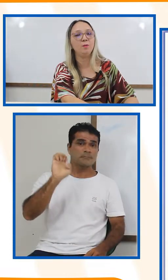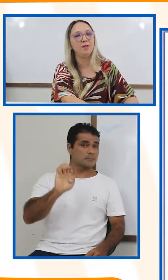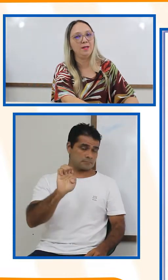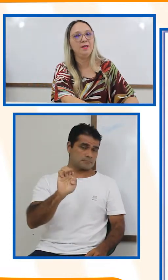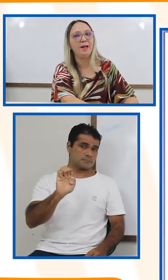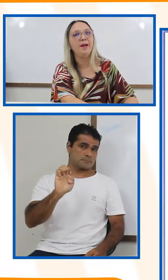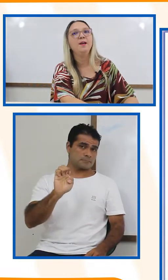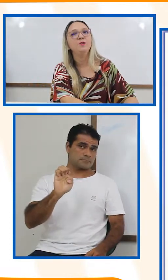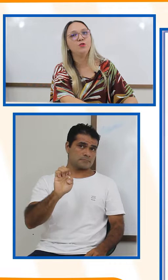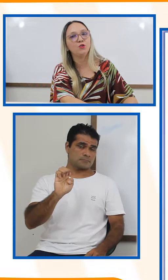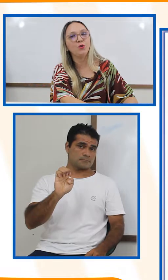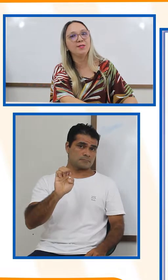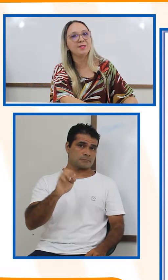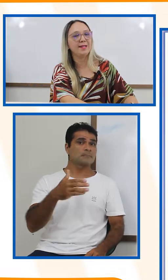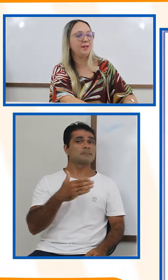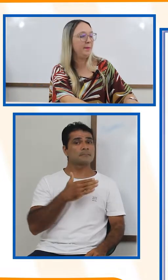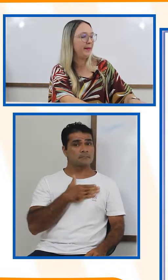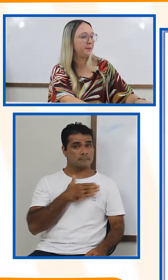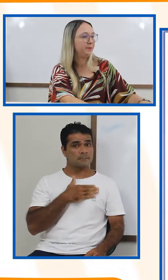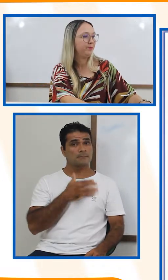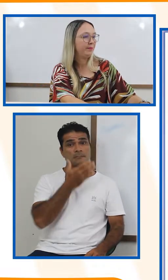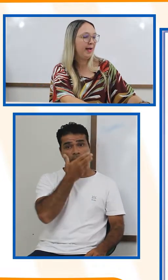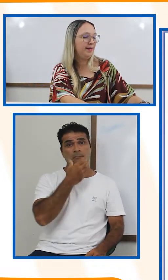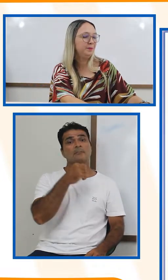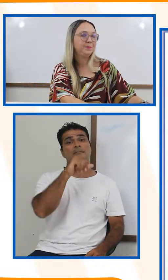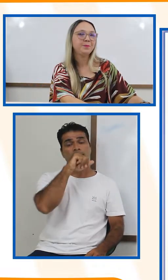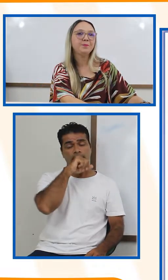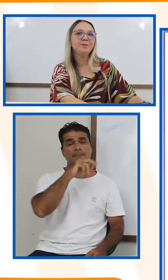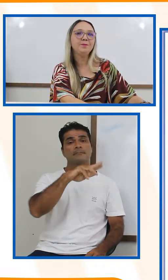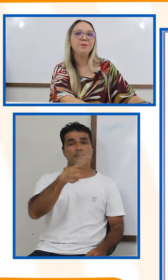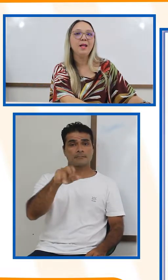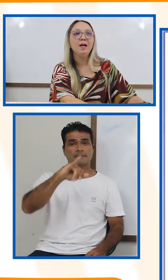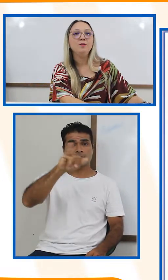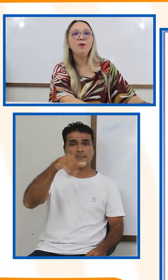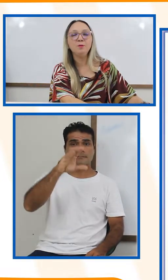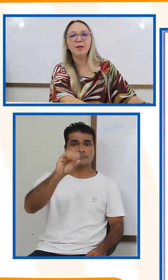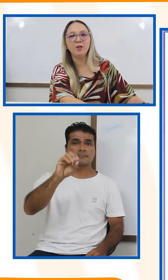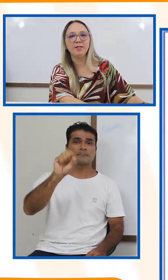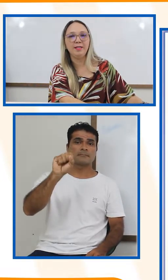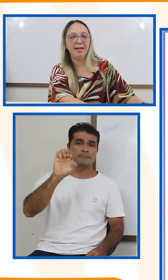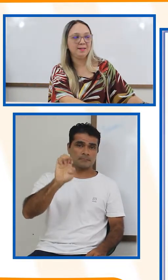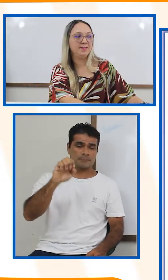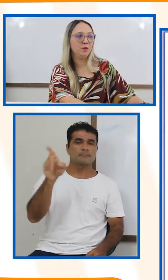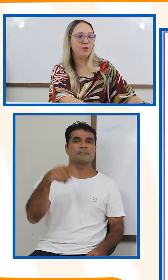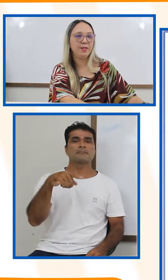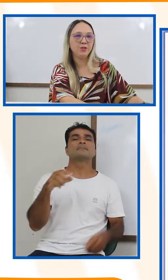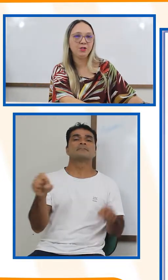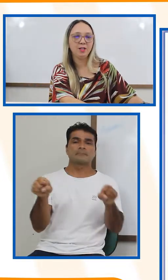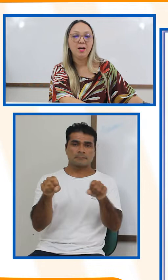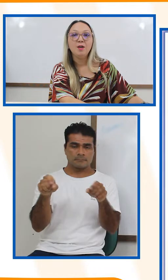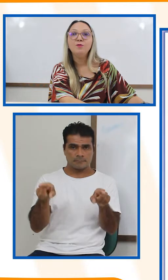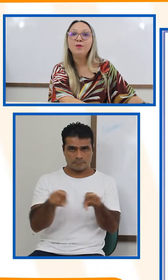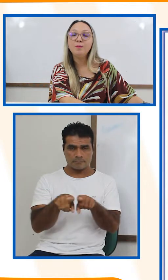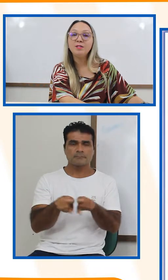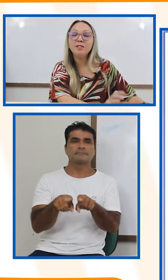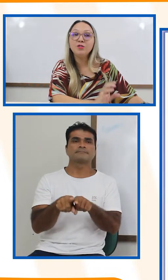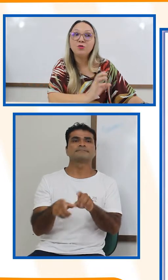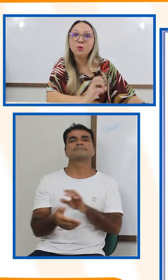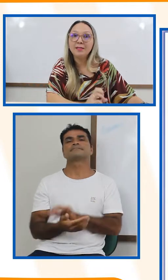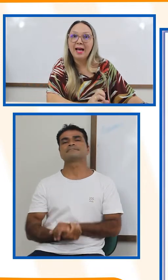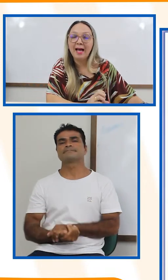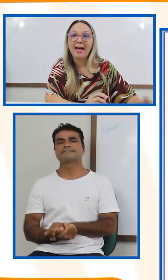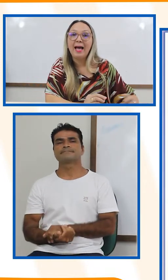que o nome dele é José também, tá? Vamos para a nossa análise linguística?